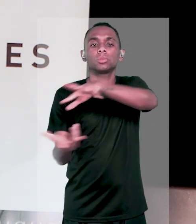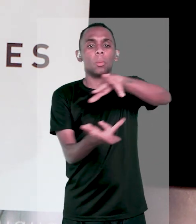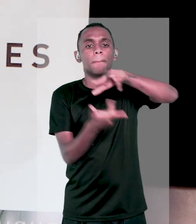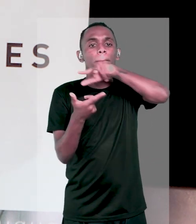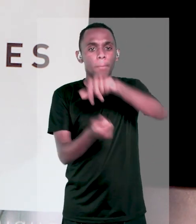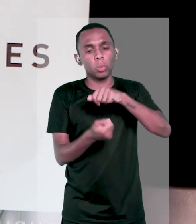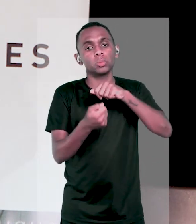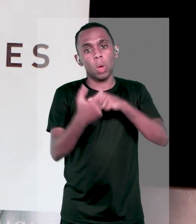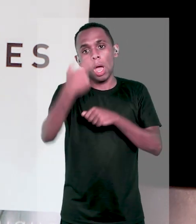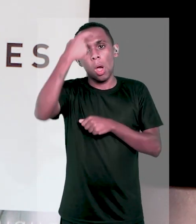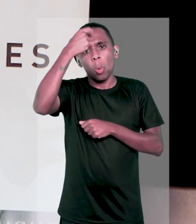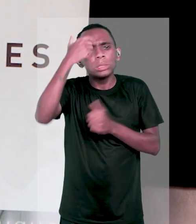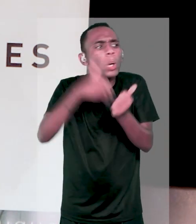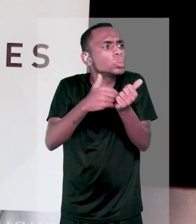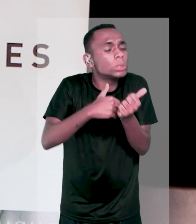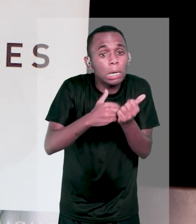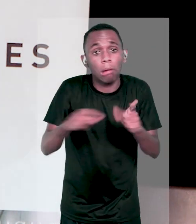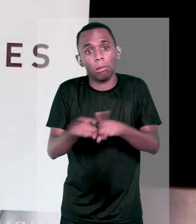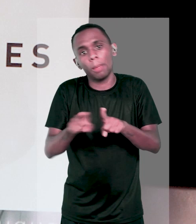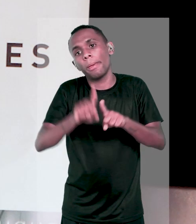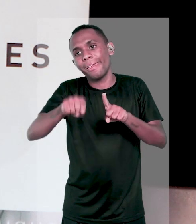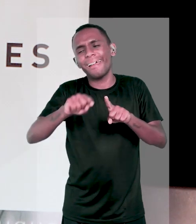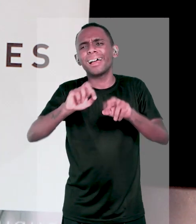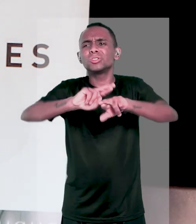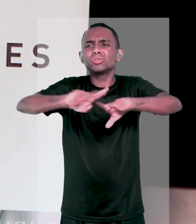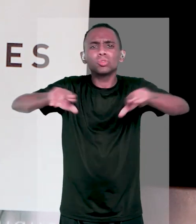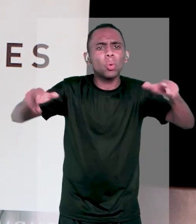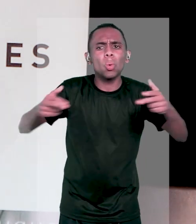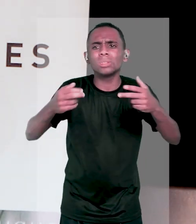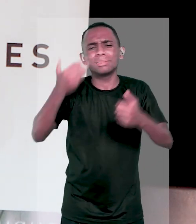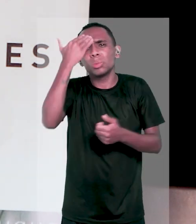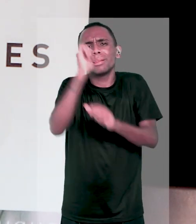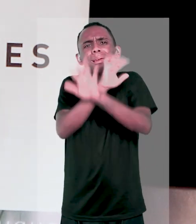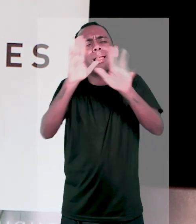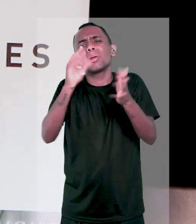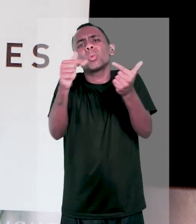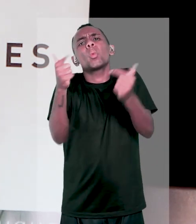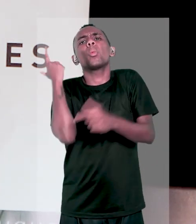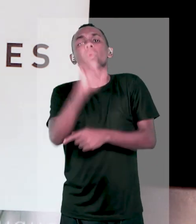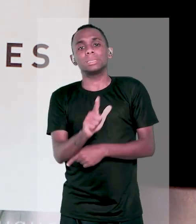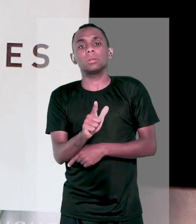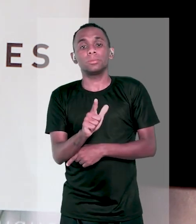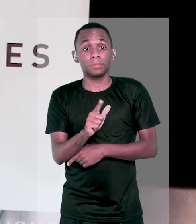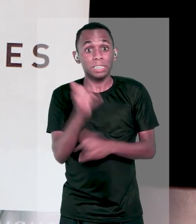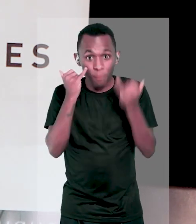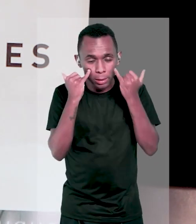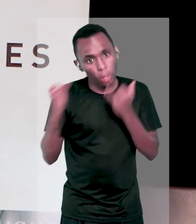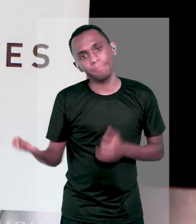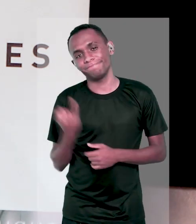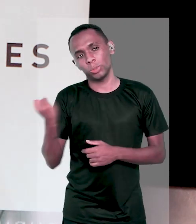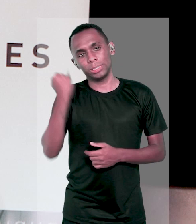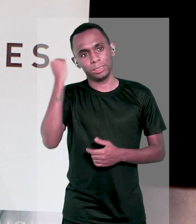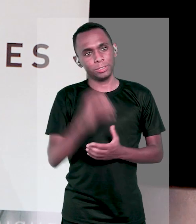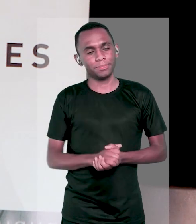alma e a dança ele diz a razão me parece ser a faculdade que nossa alma tem de nada entender